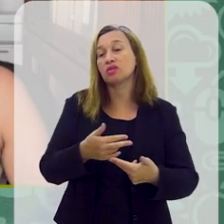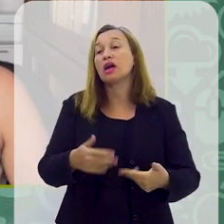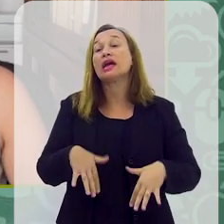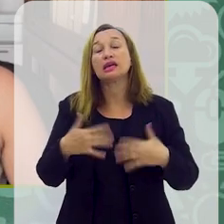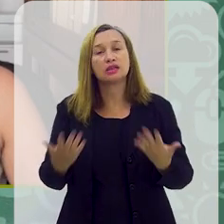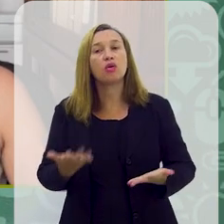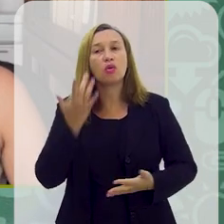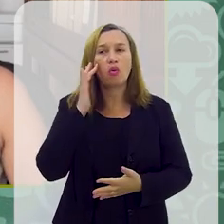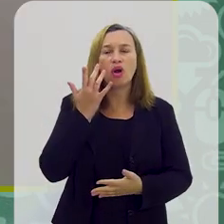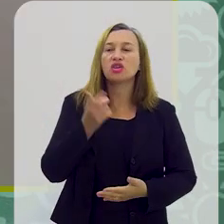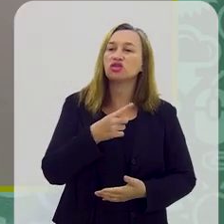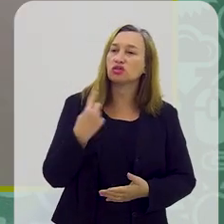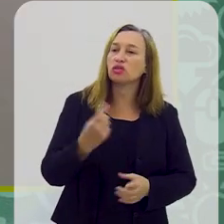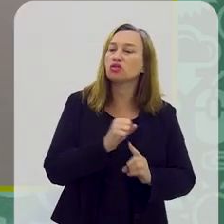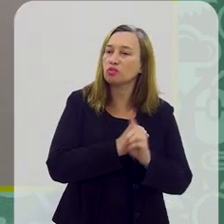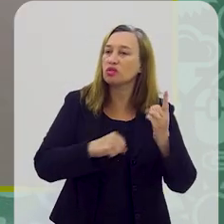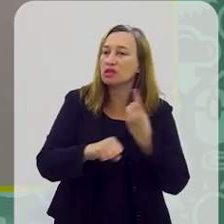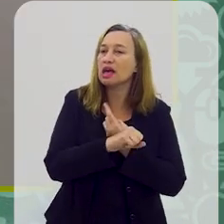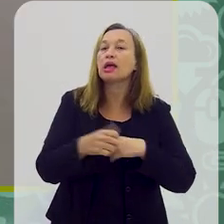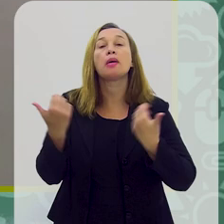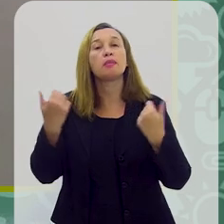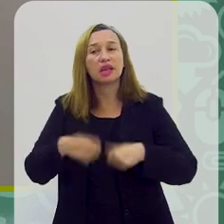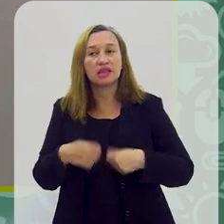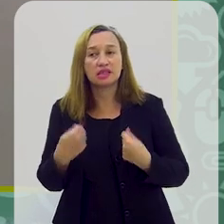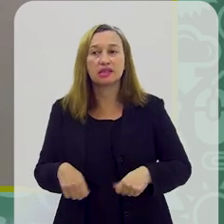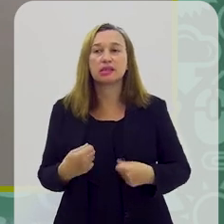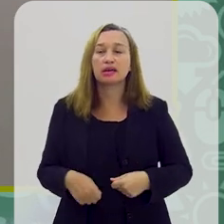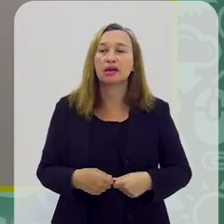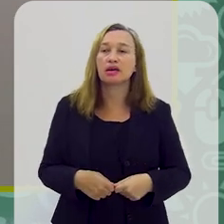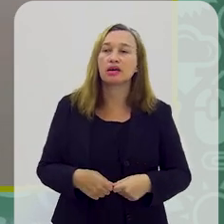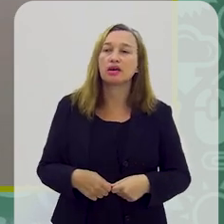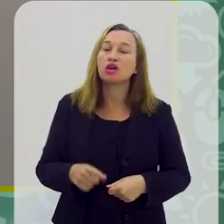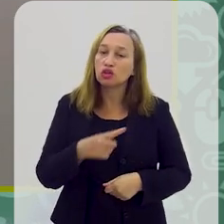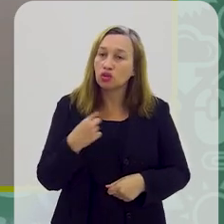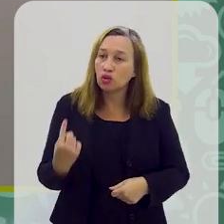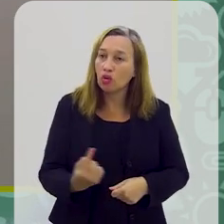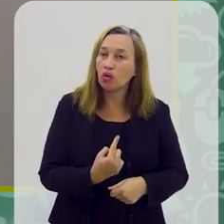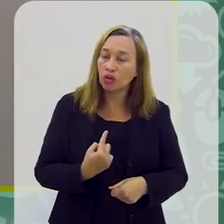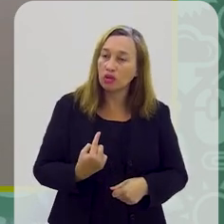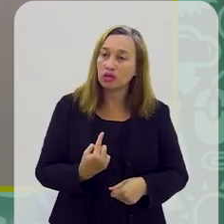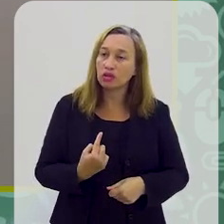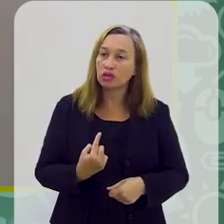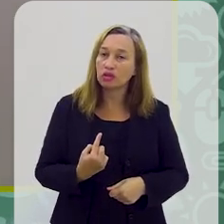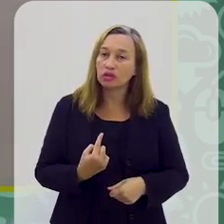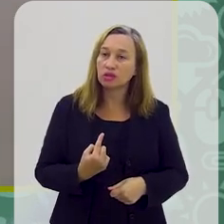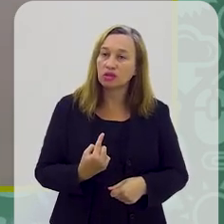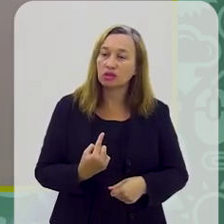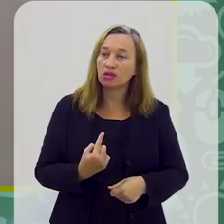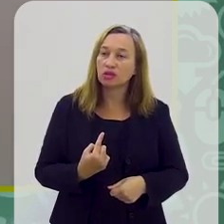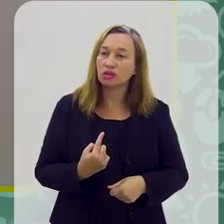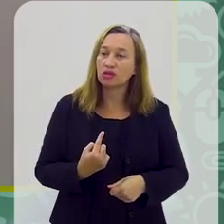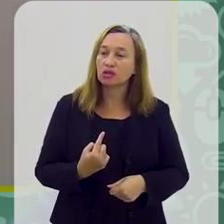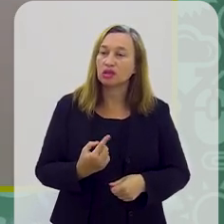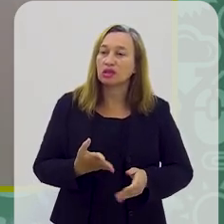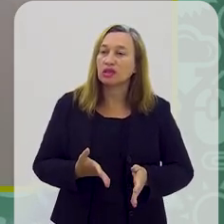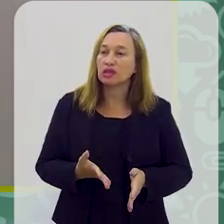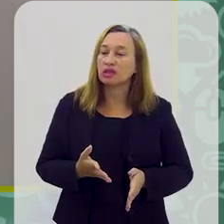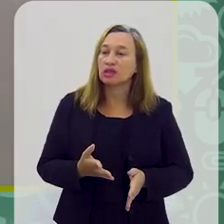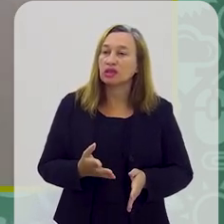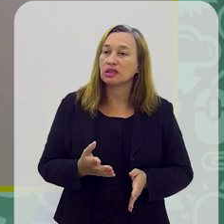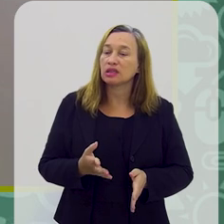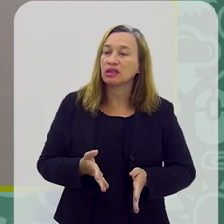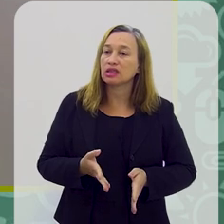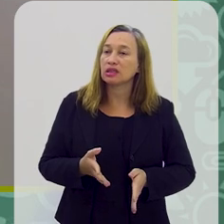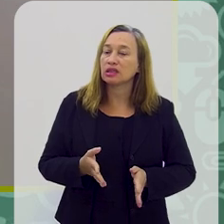diversas coisas. Sim. Então, eu acho que a gente, como sociedade, também precisa, nós que, nas, né, que estamos, que